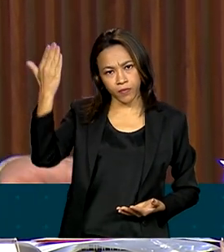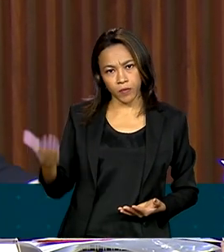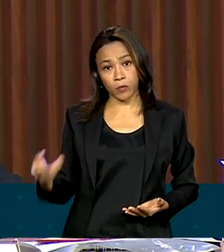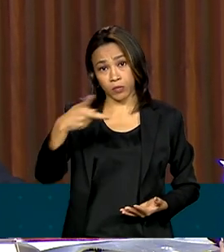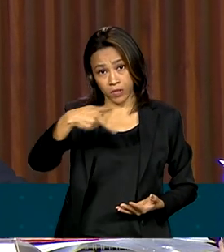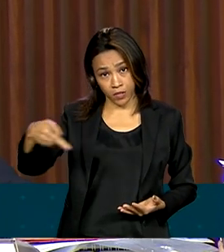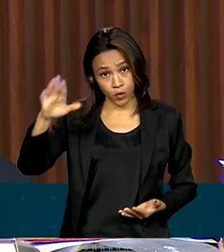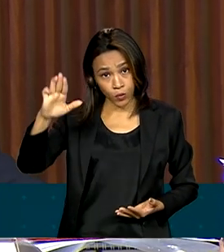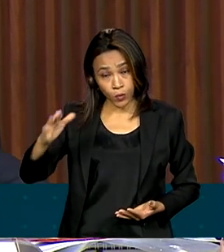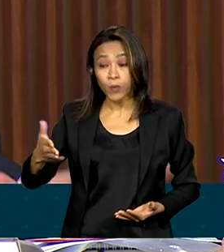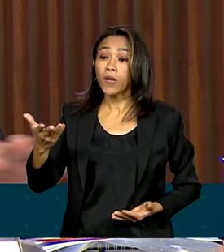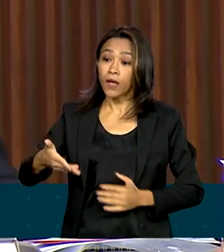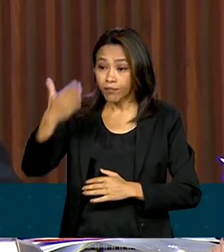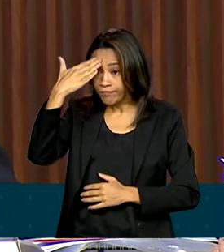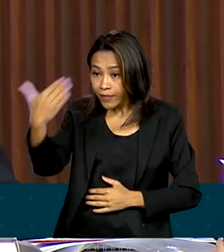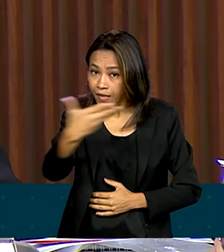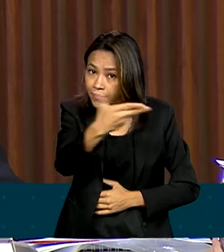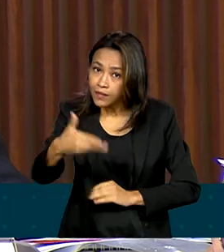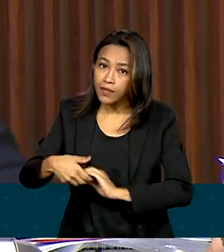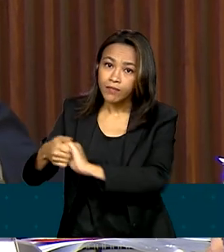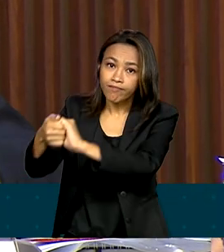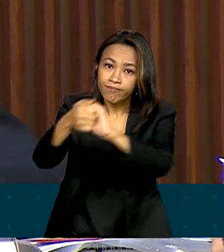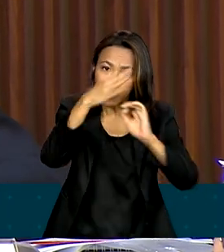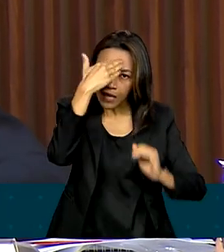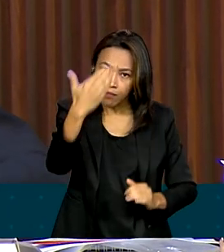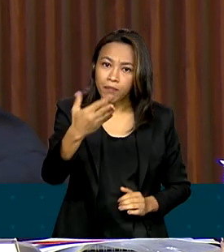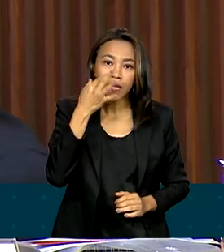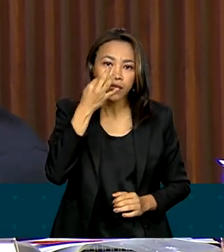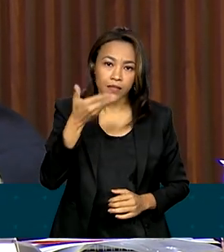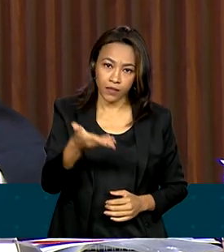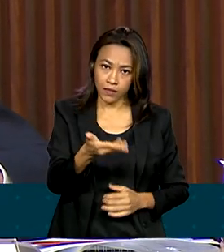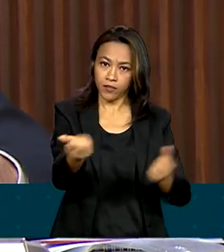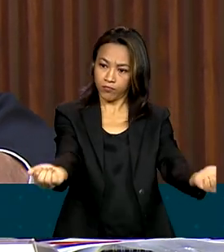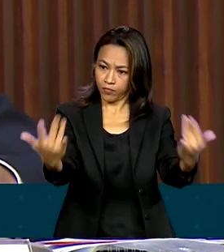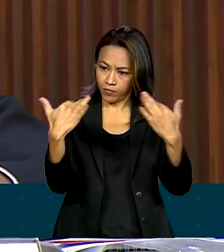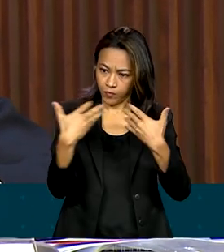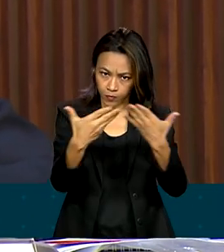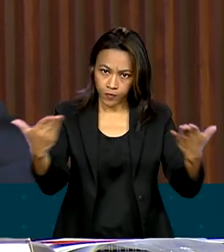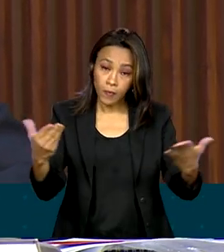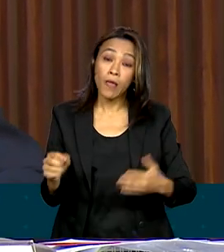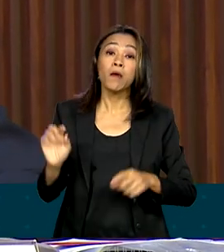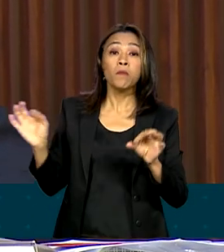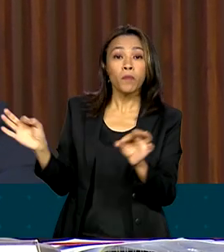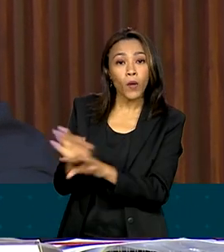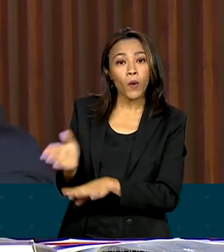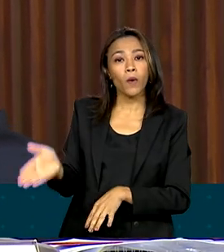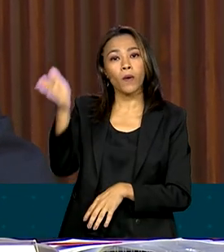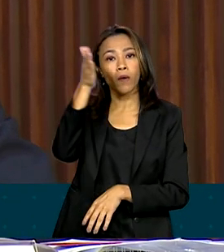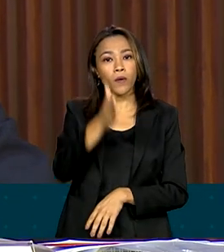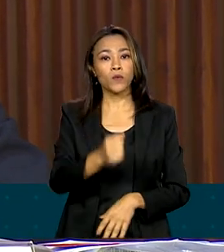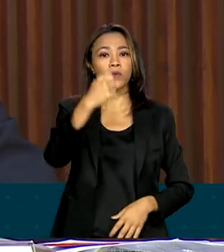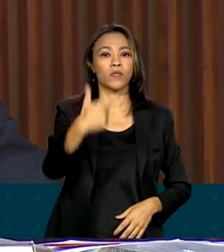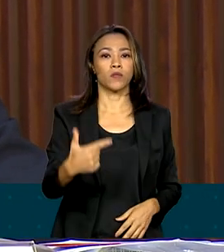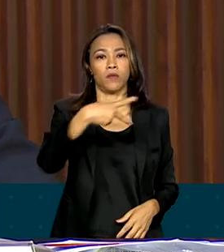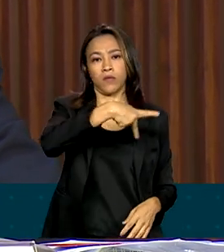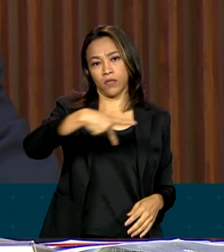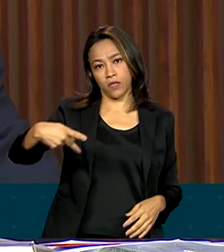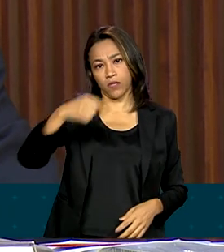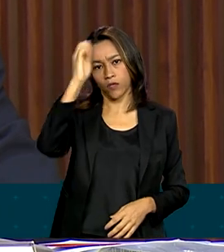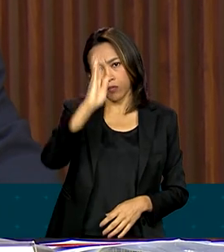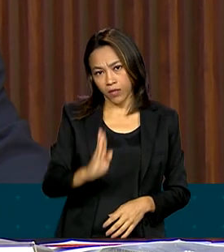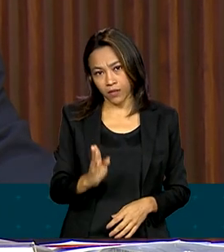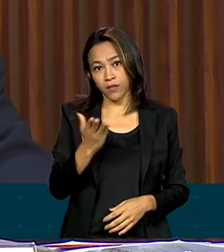as governadoras e governadores. Depois nós vamos passar a palavra para o vice-presidente da República, ministro do